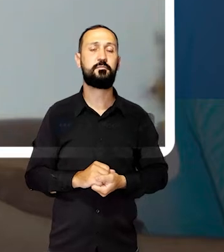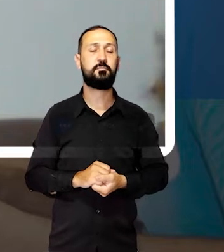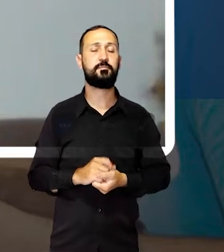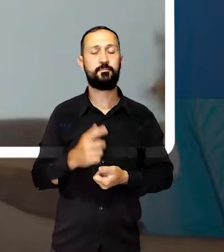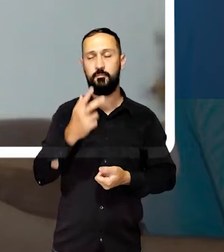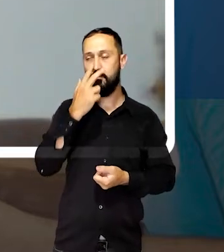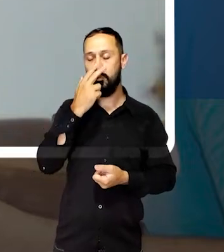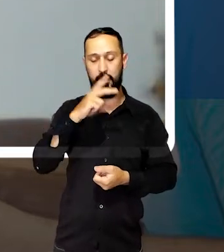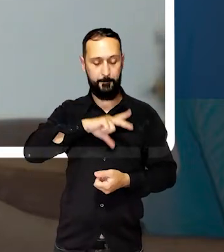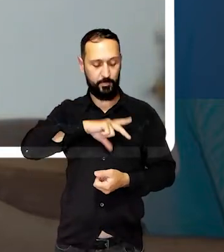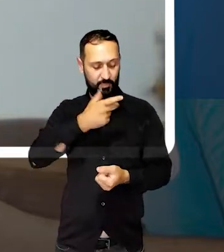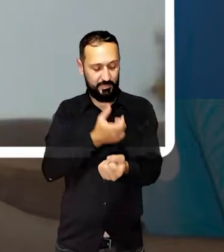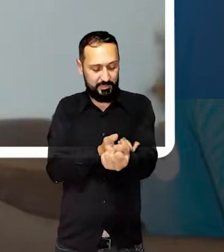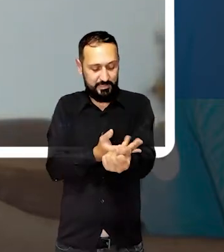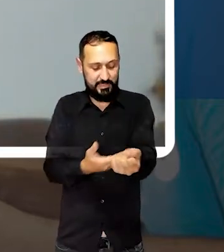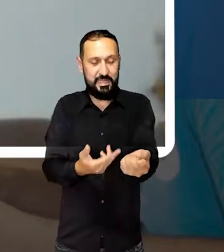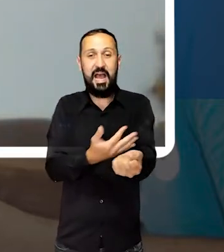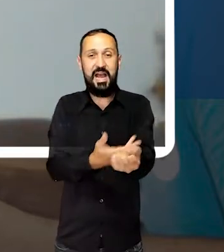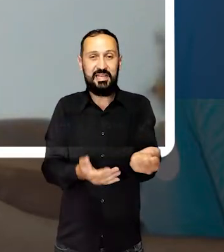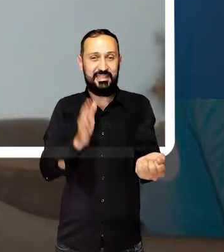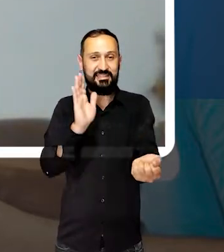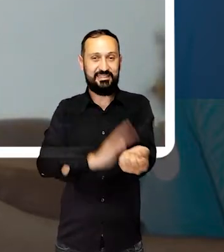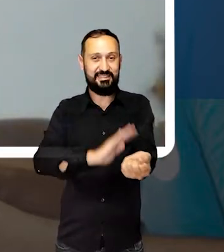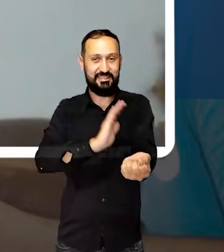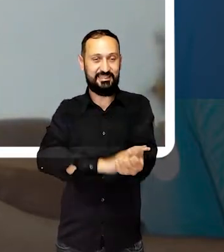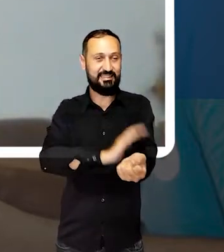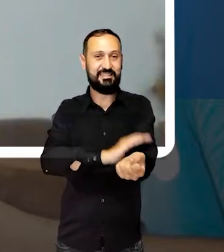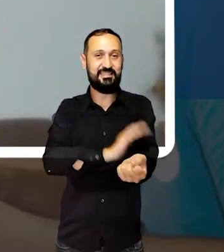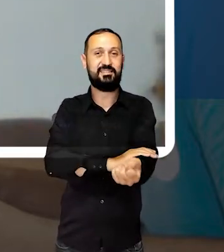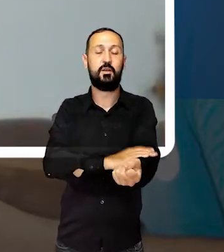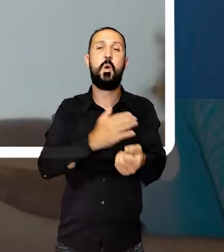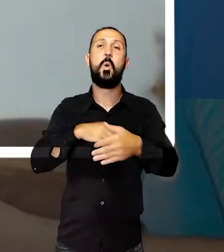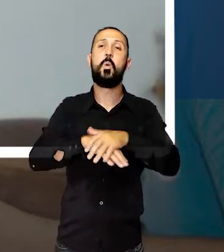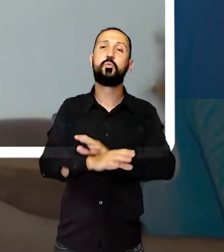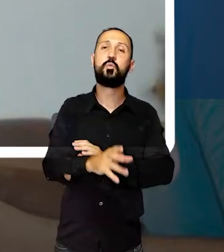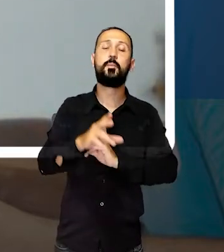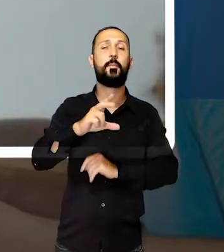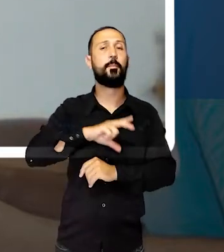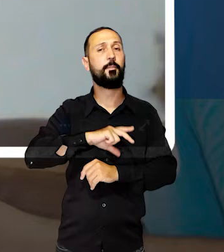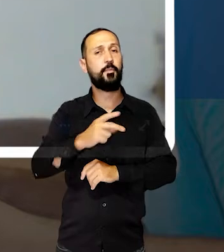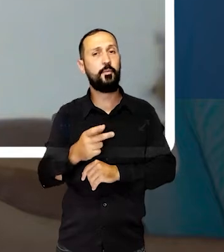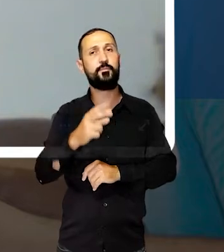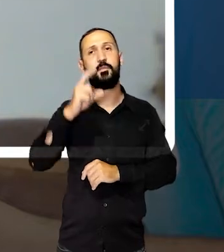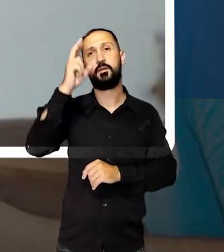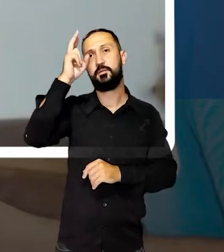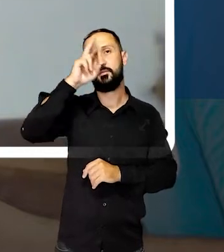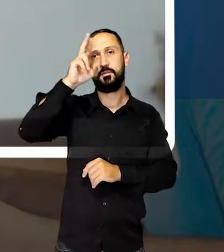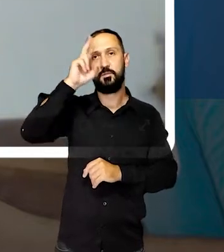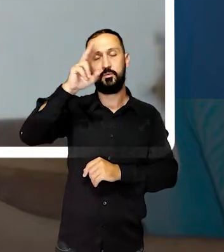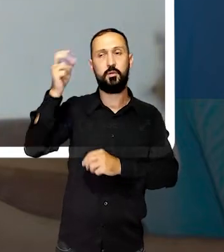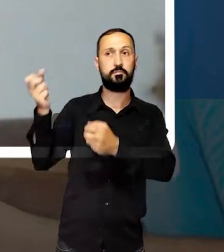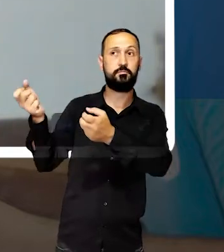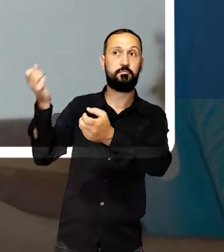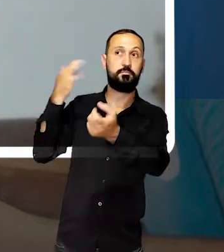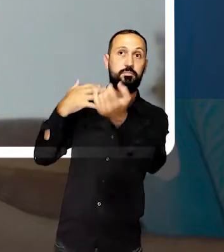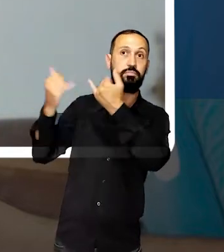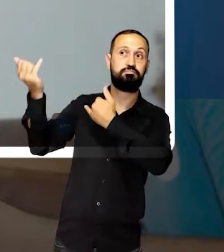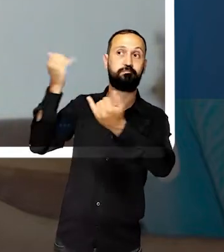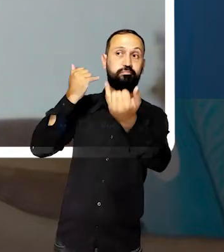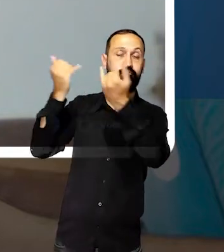esse sangue português, os hábitos portugueses, as histórias que me